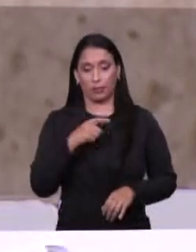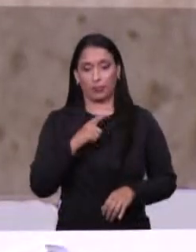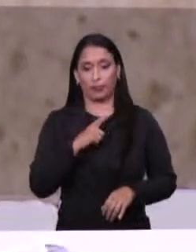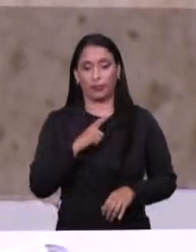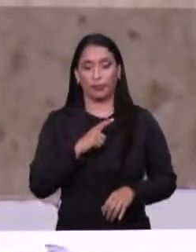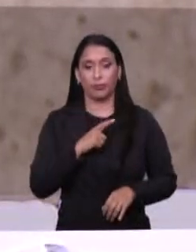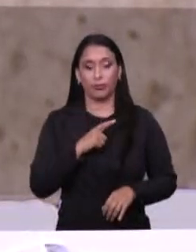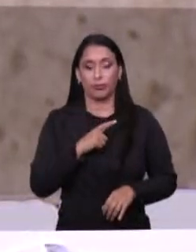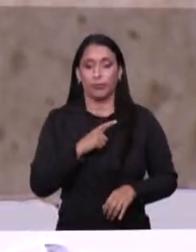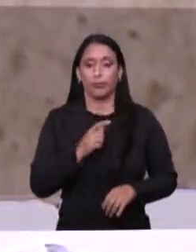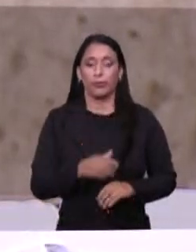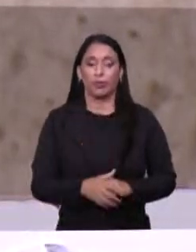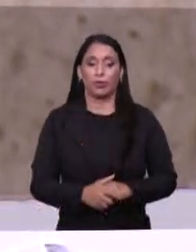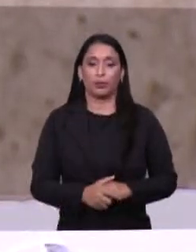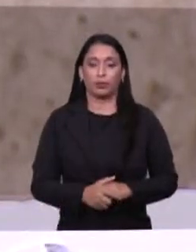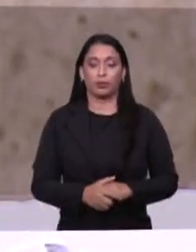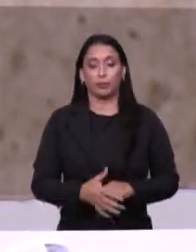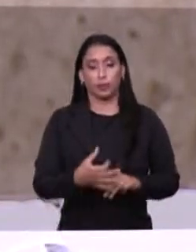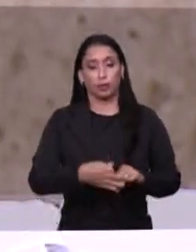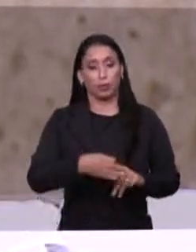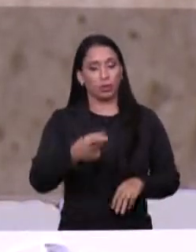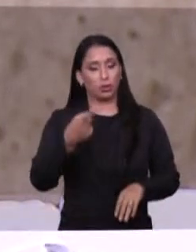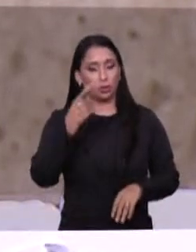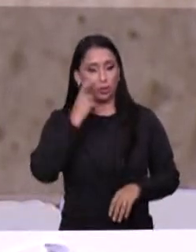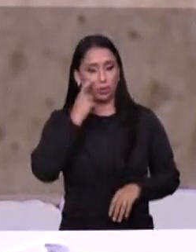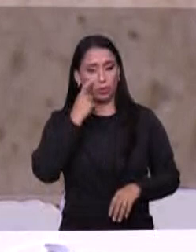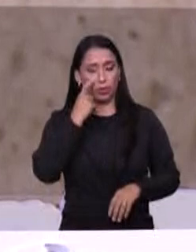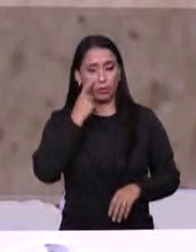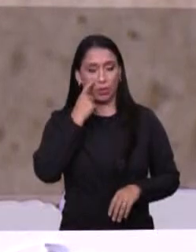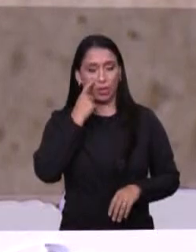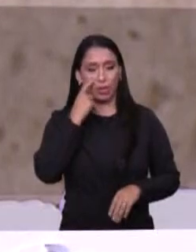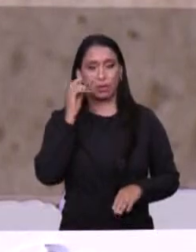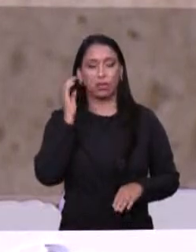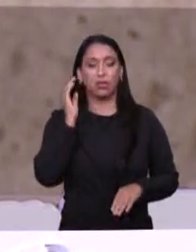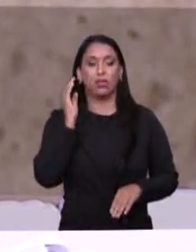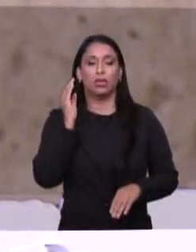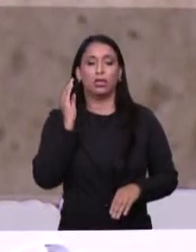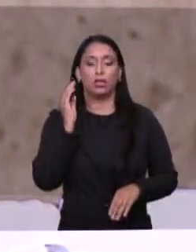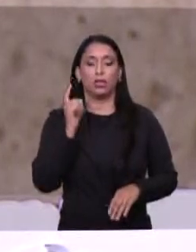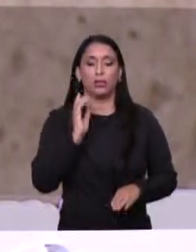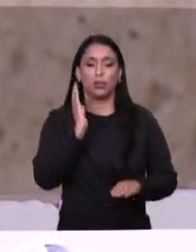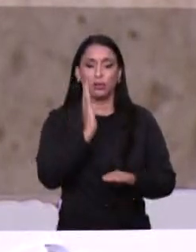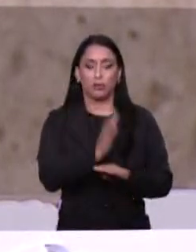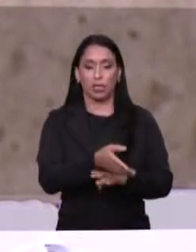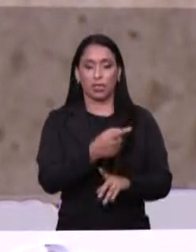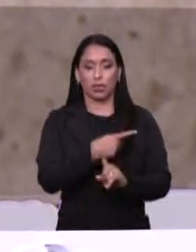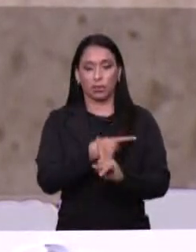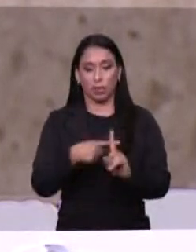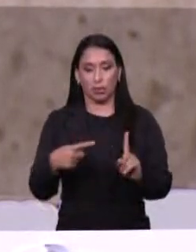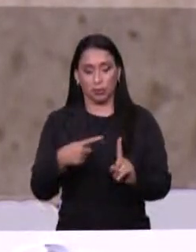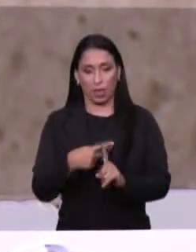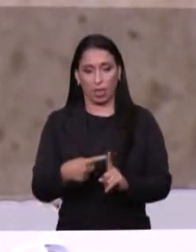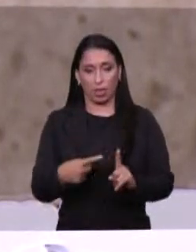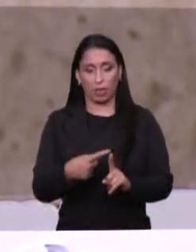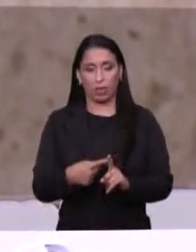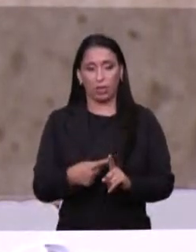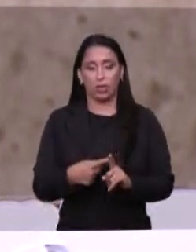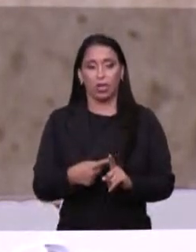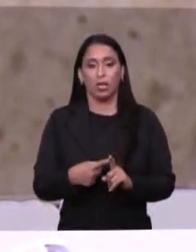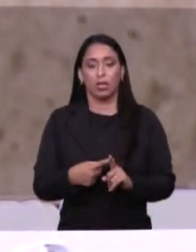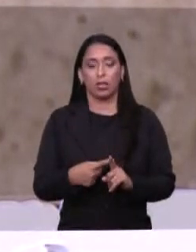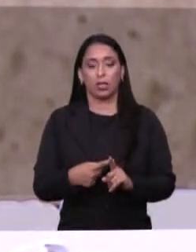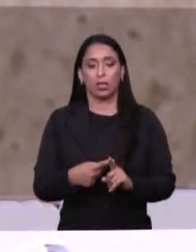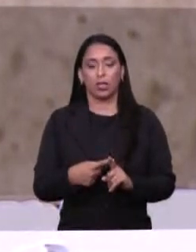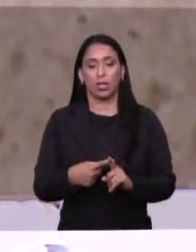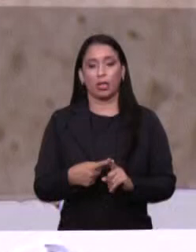em parte, o ministro Nunes Marques, que conhecia e julgava